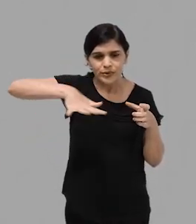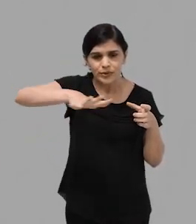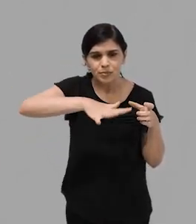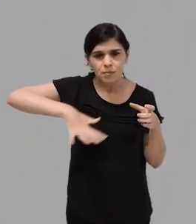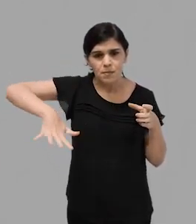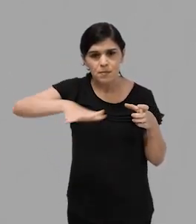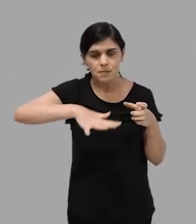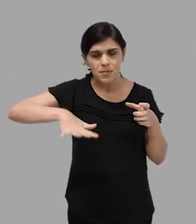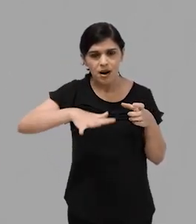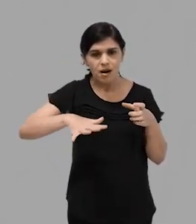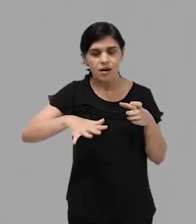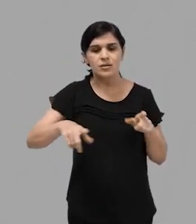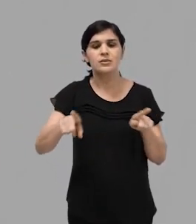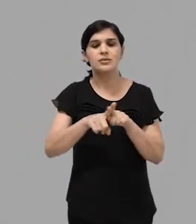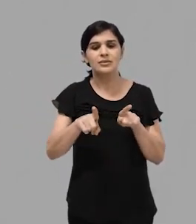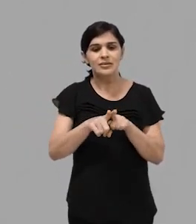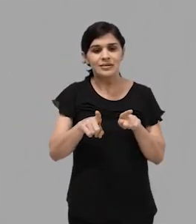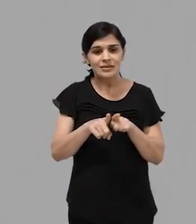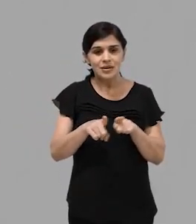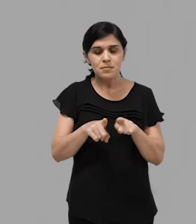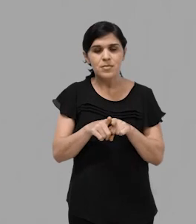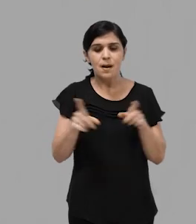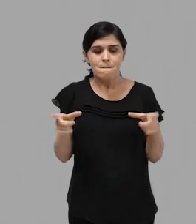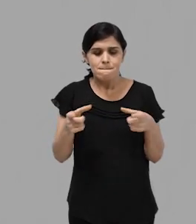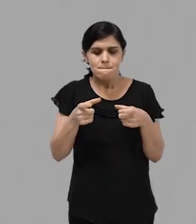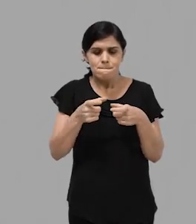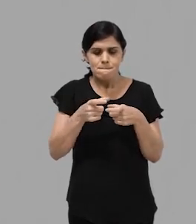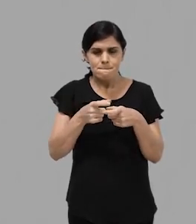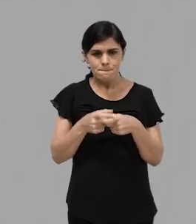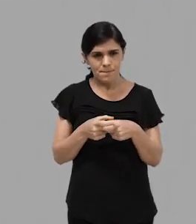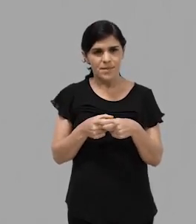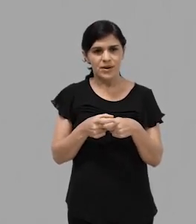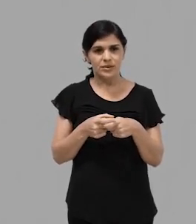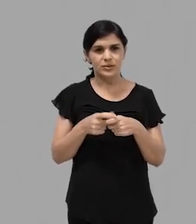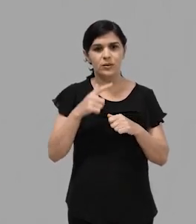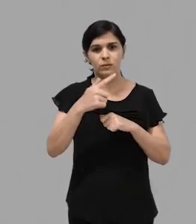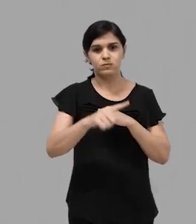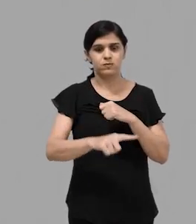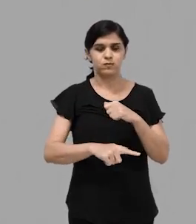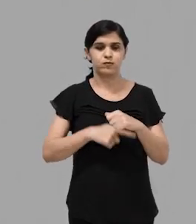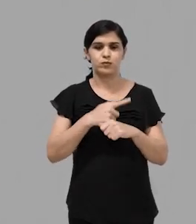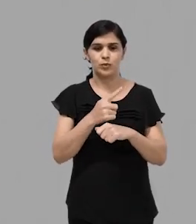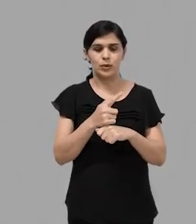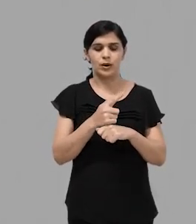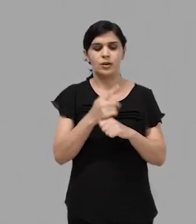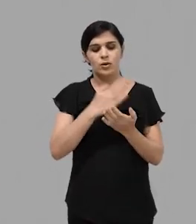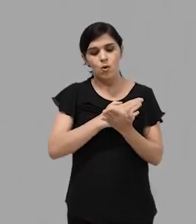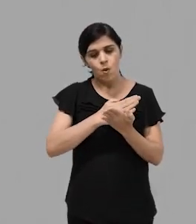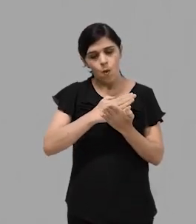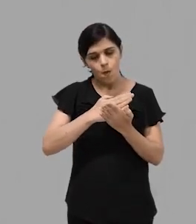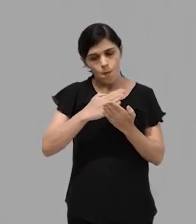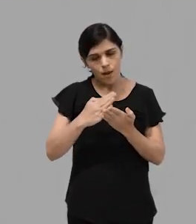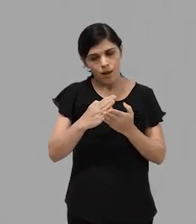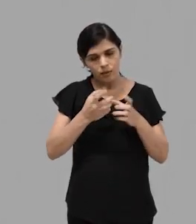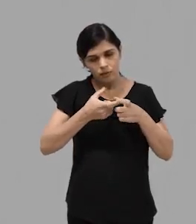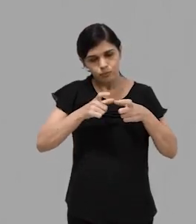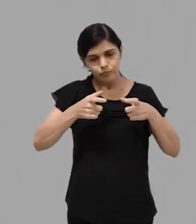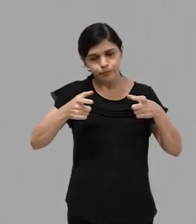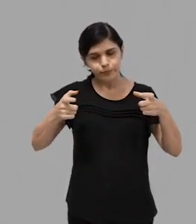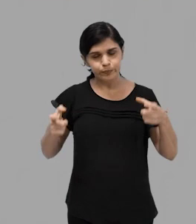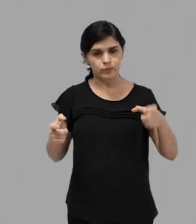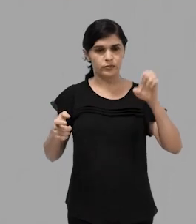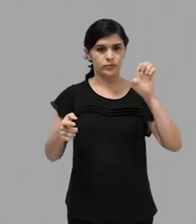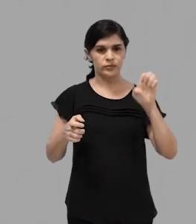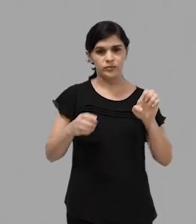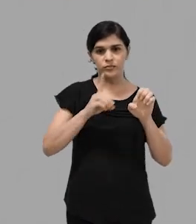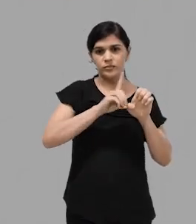período, vai crescer igualmente. No caso anterior, vai crescer da esquerda para a direita,